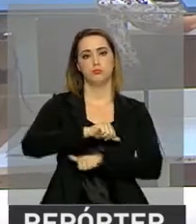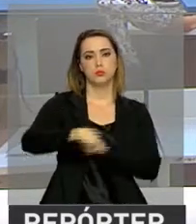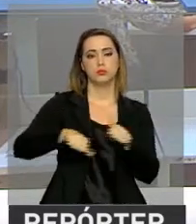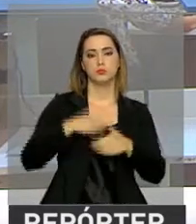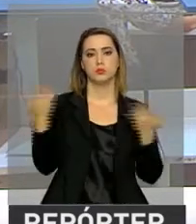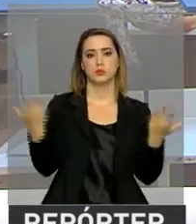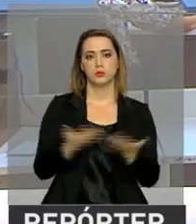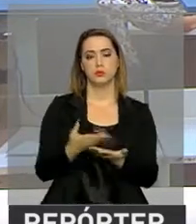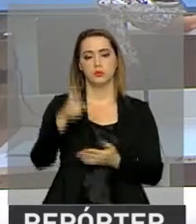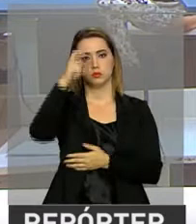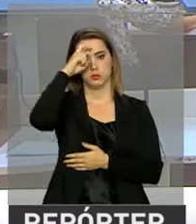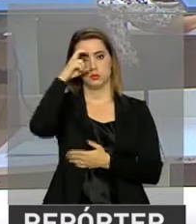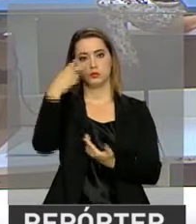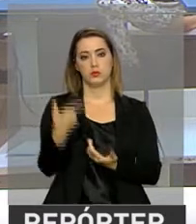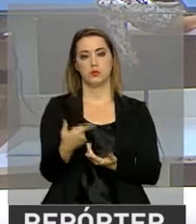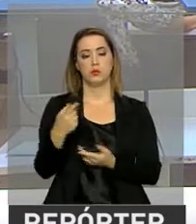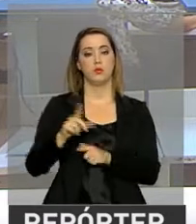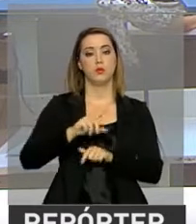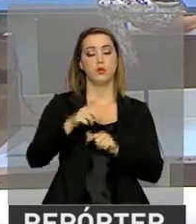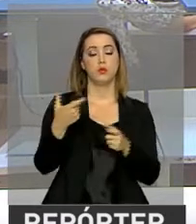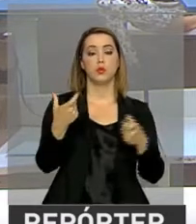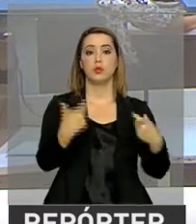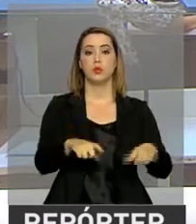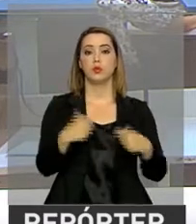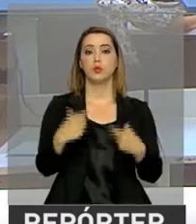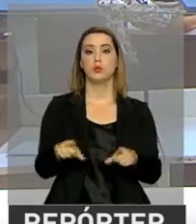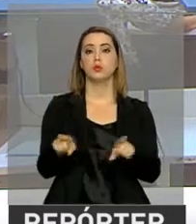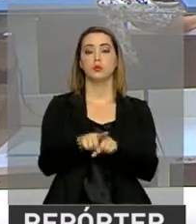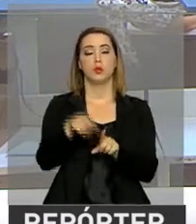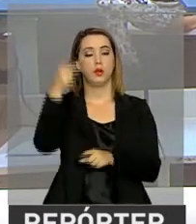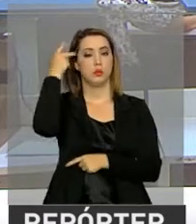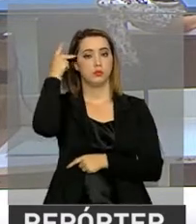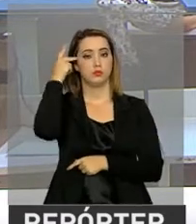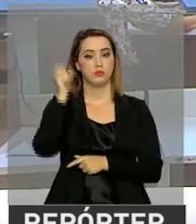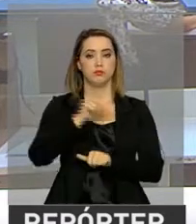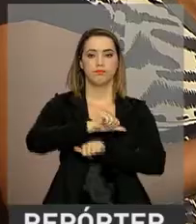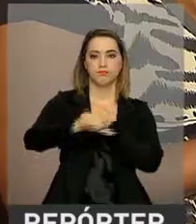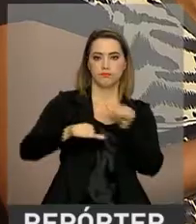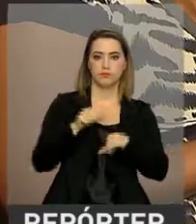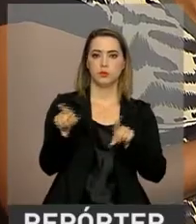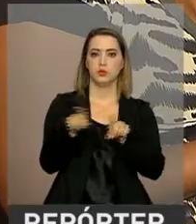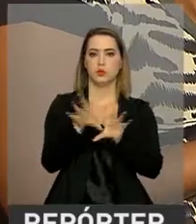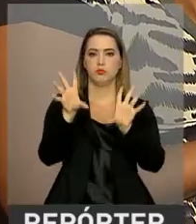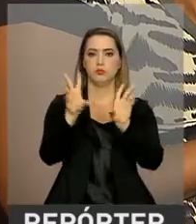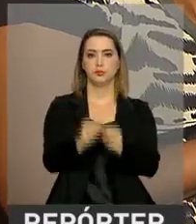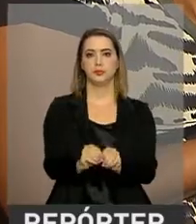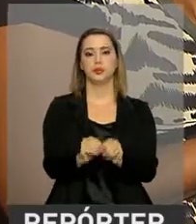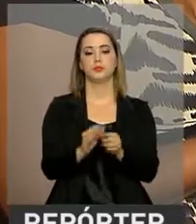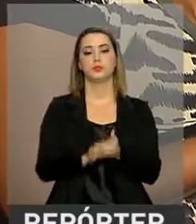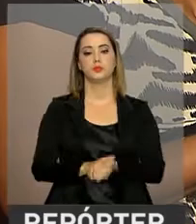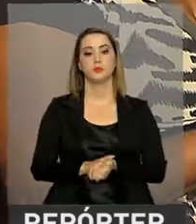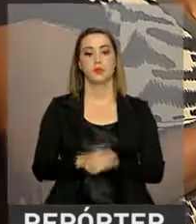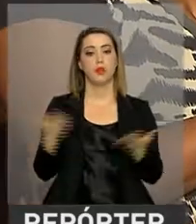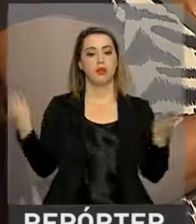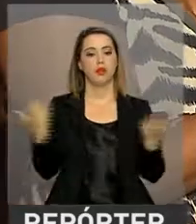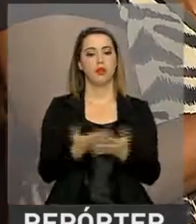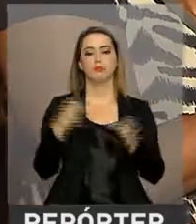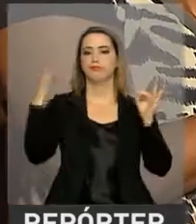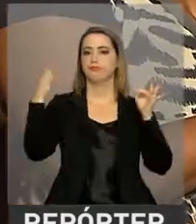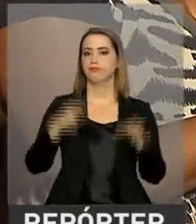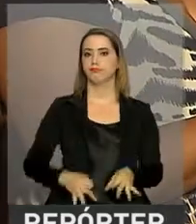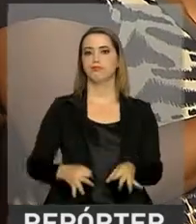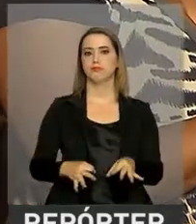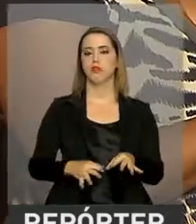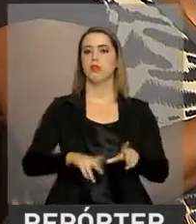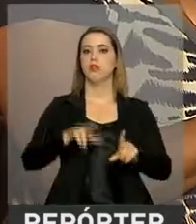próxima área ter o sinal analógico desligado é a região metropolitana de são paulo agora é pra valer a